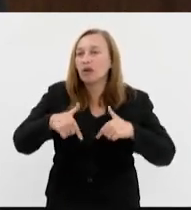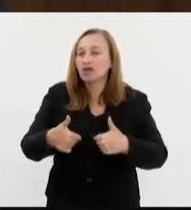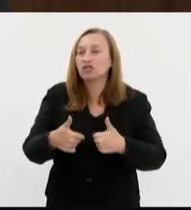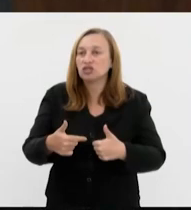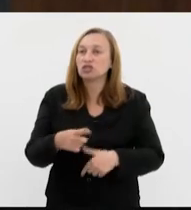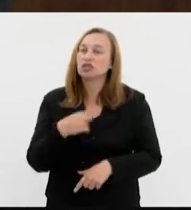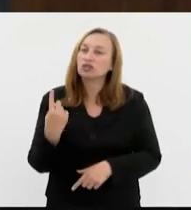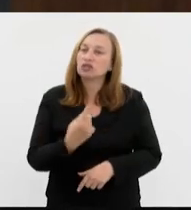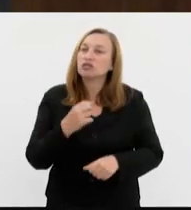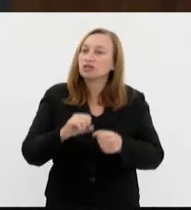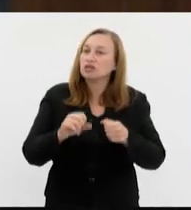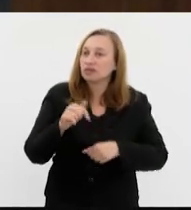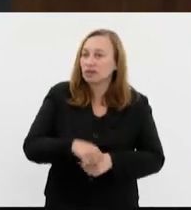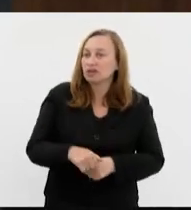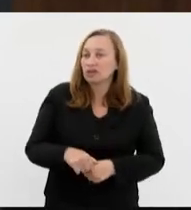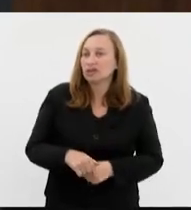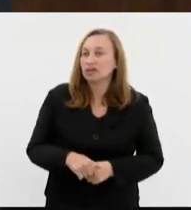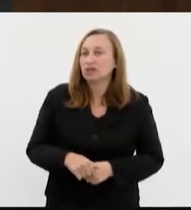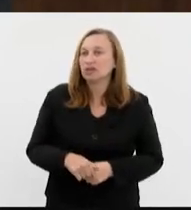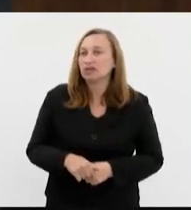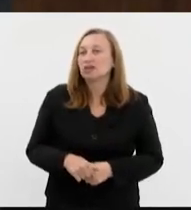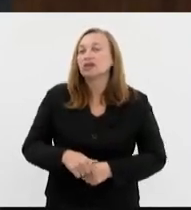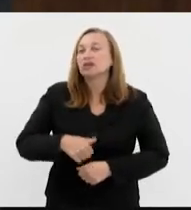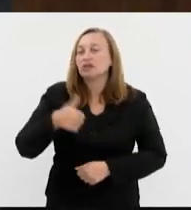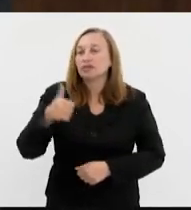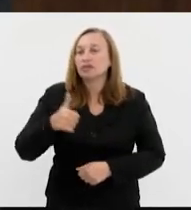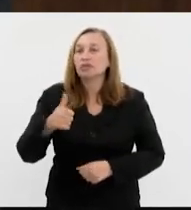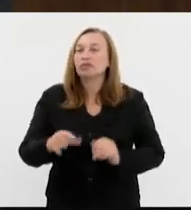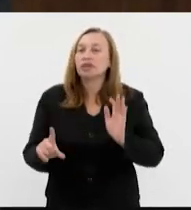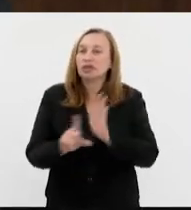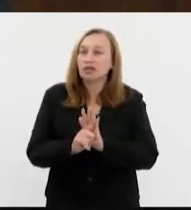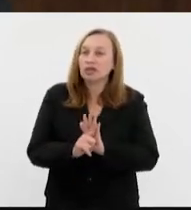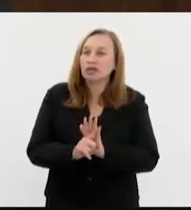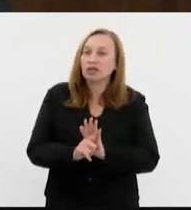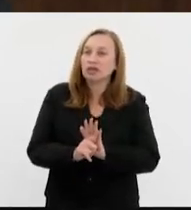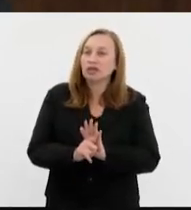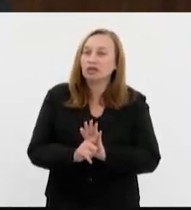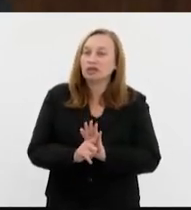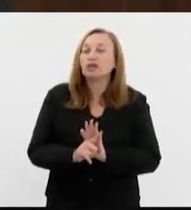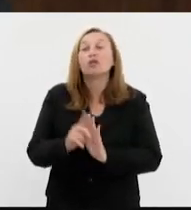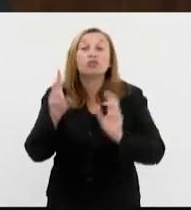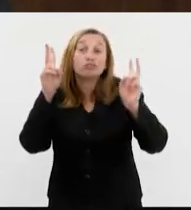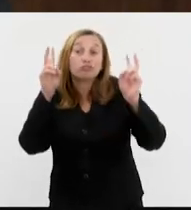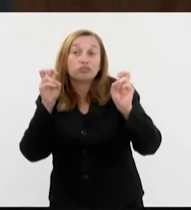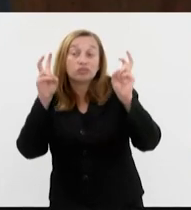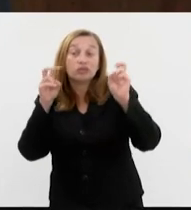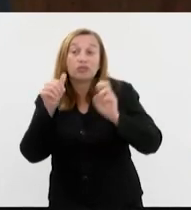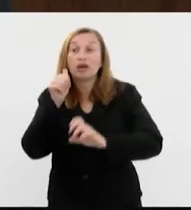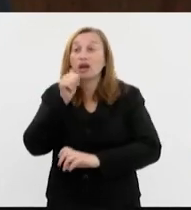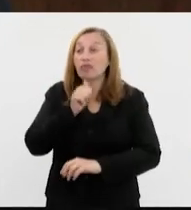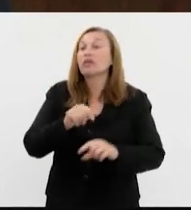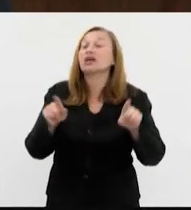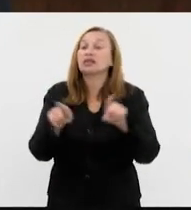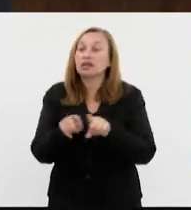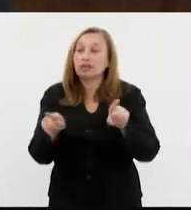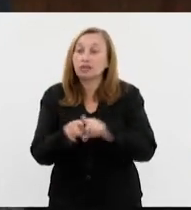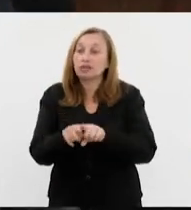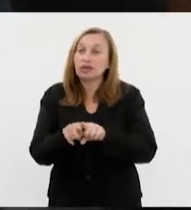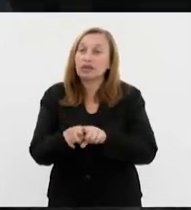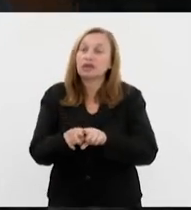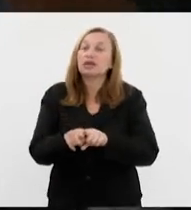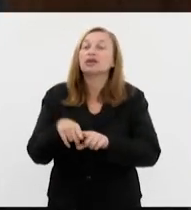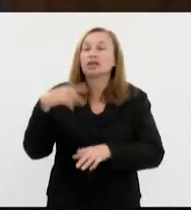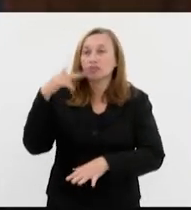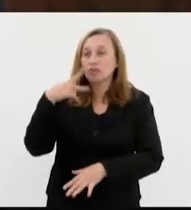nós fizemos aqui, na primeira legislatura, trazendo um tema que as mulheres também colocadas na